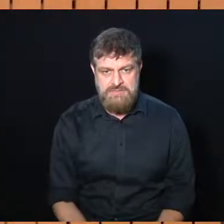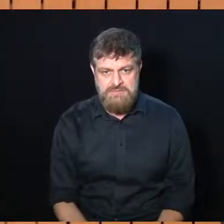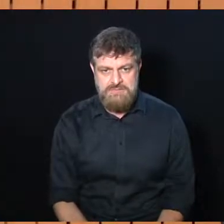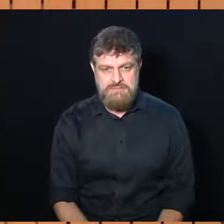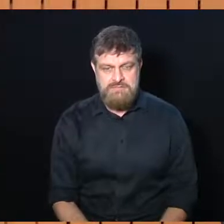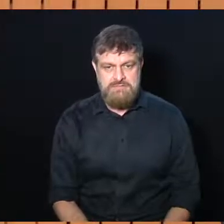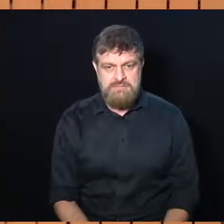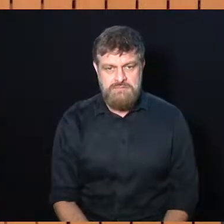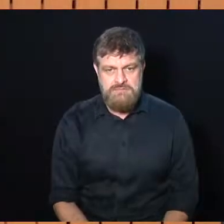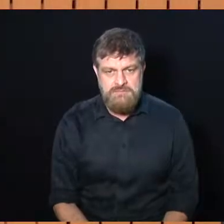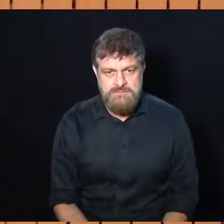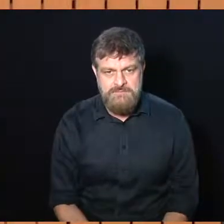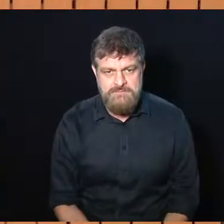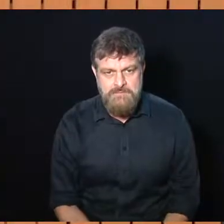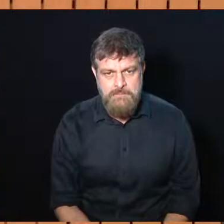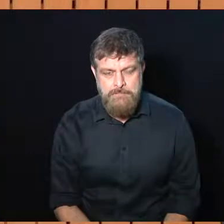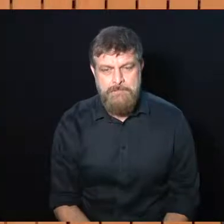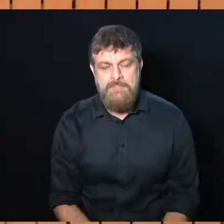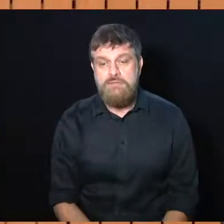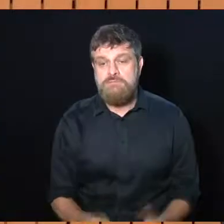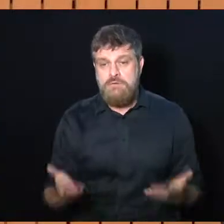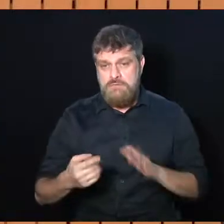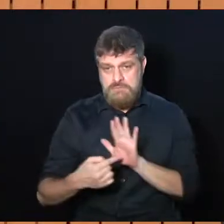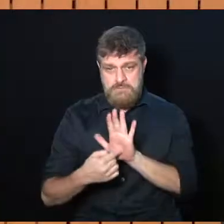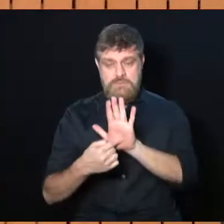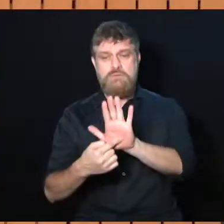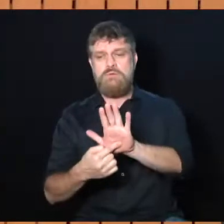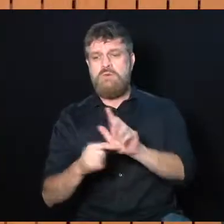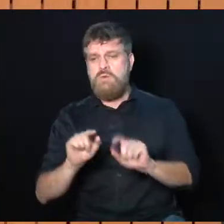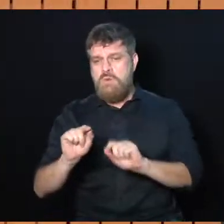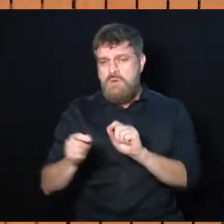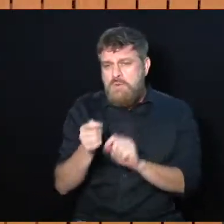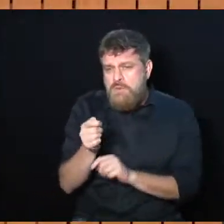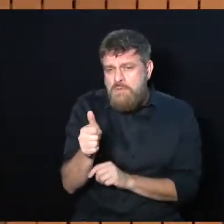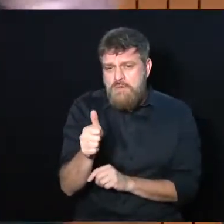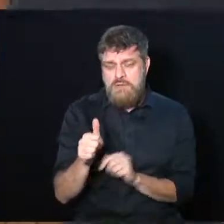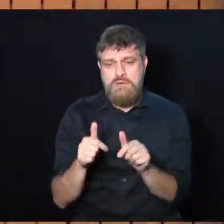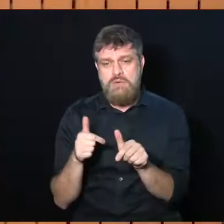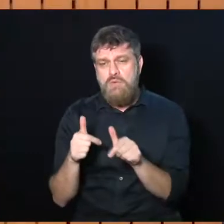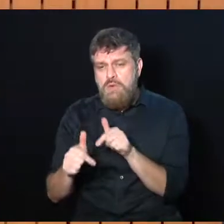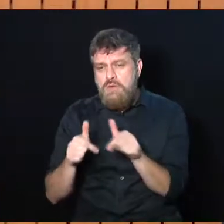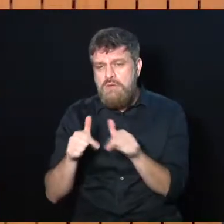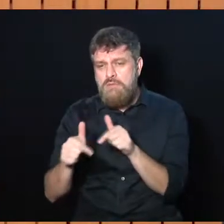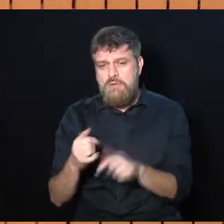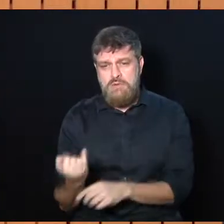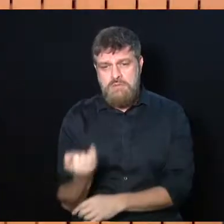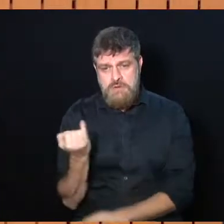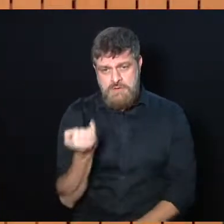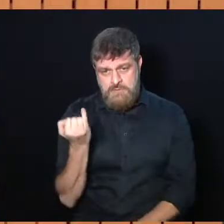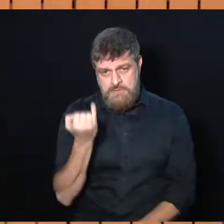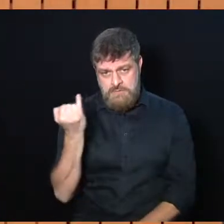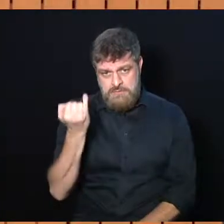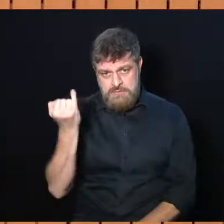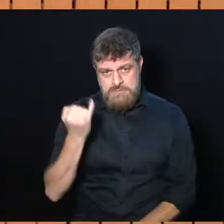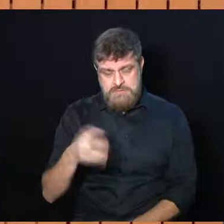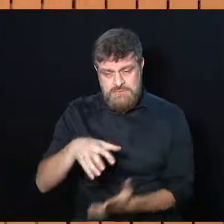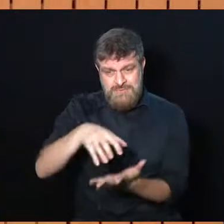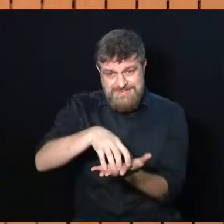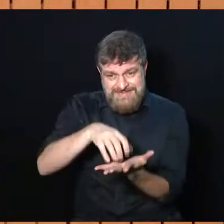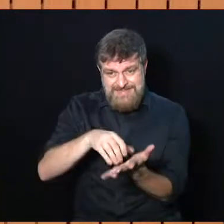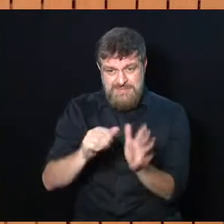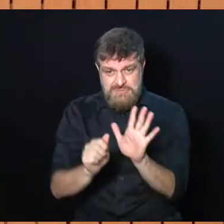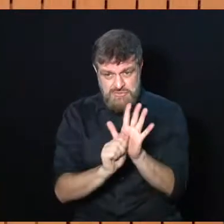de Campinas, que vai nos apresentar um pouquinho sobre o trabalho, a importância do trabalho. É tão fundamental que a